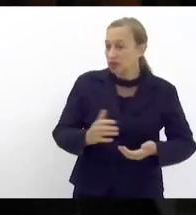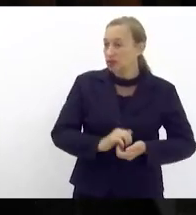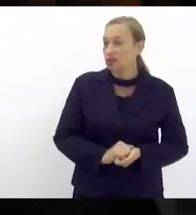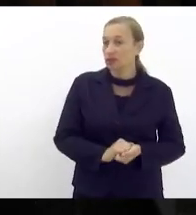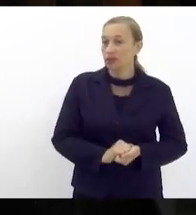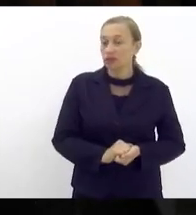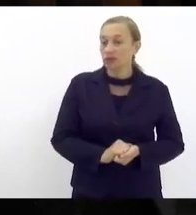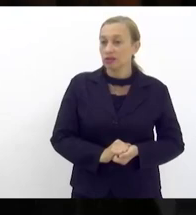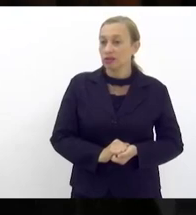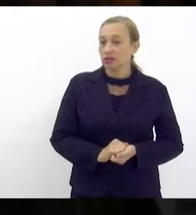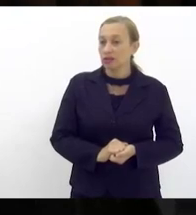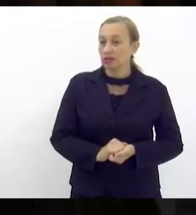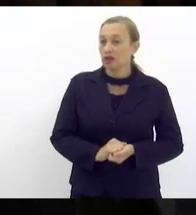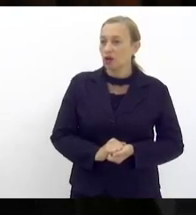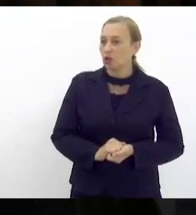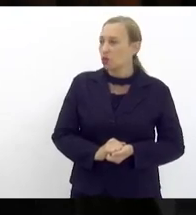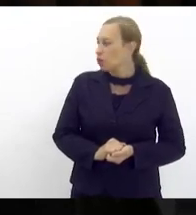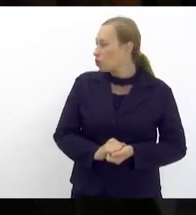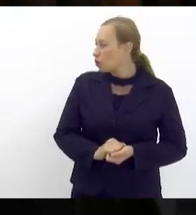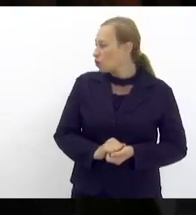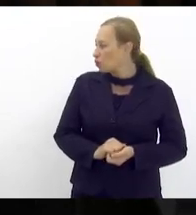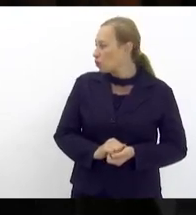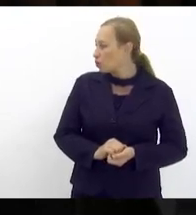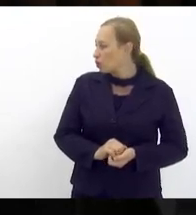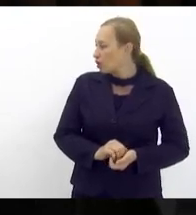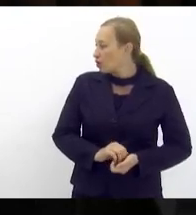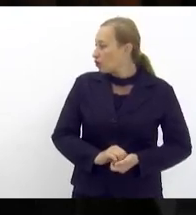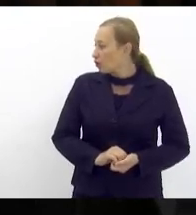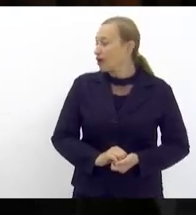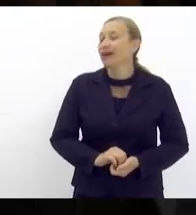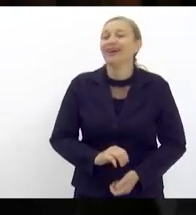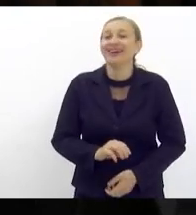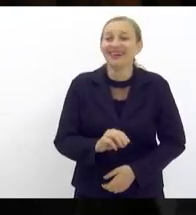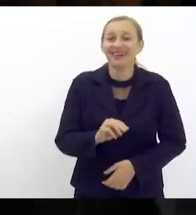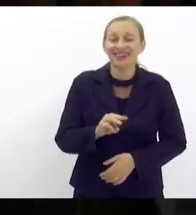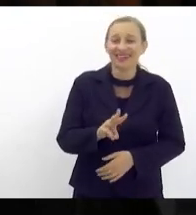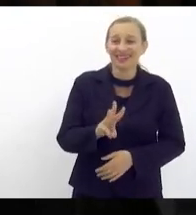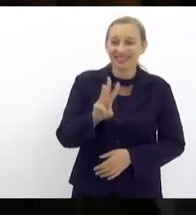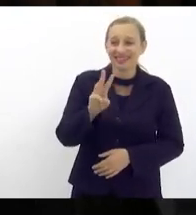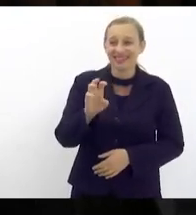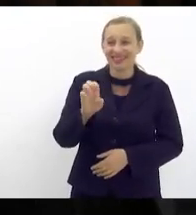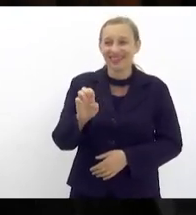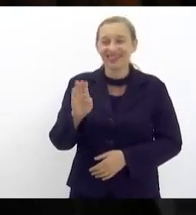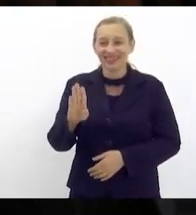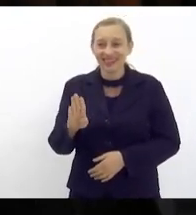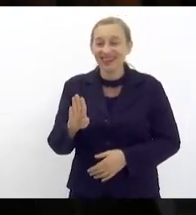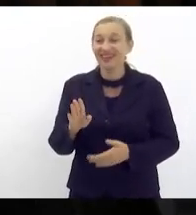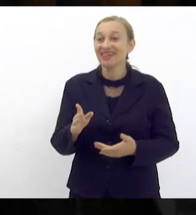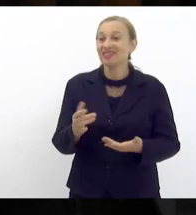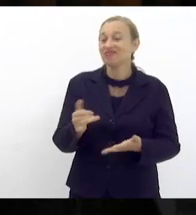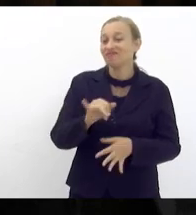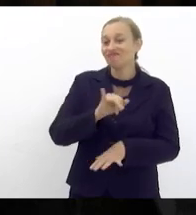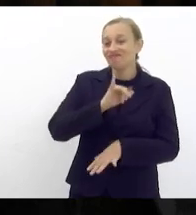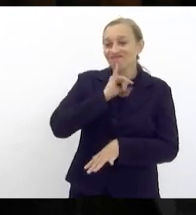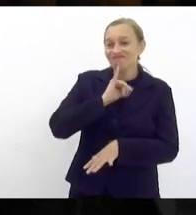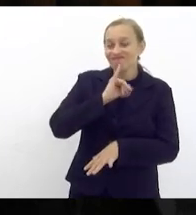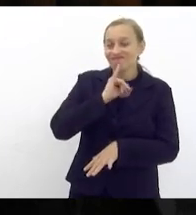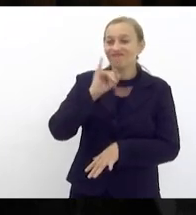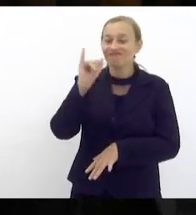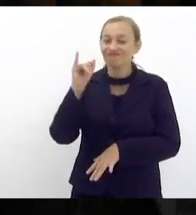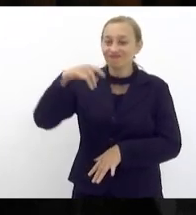na web na Deep Web felizmente Interpol estava